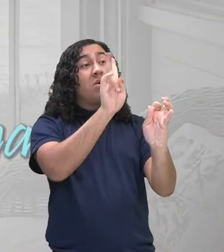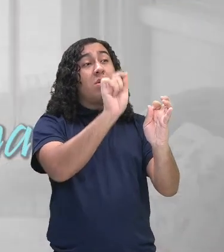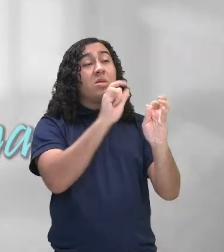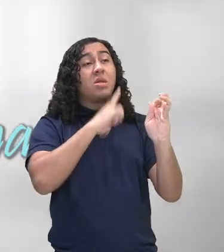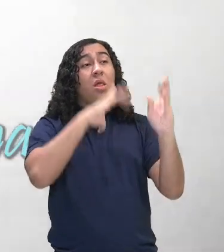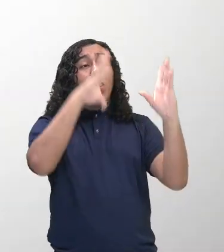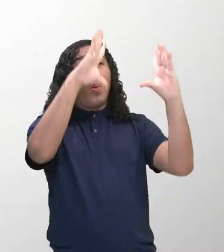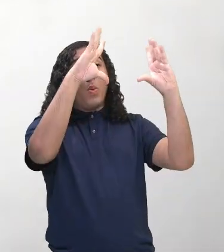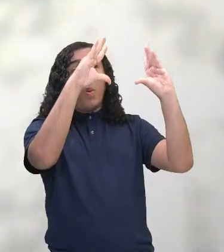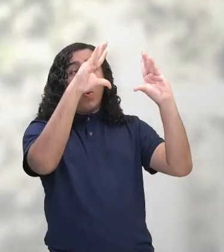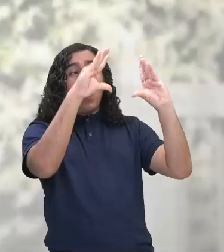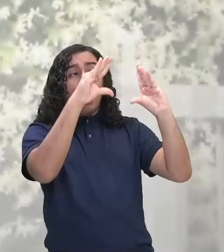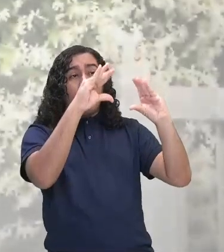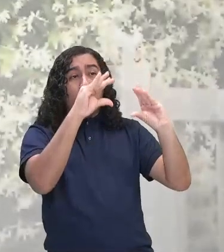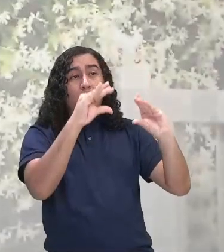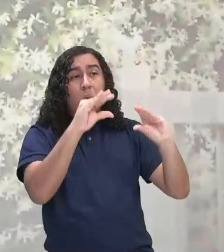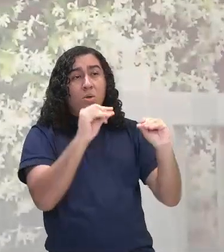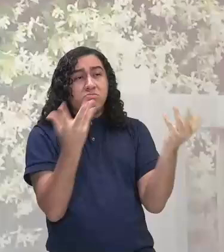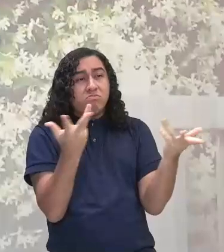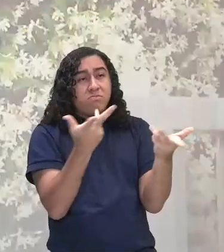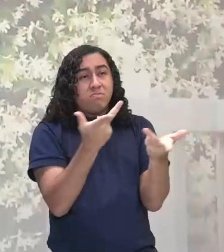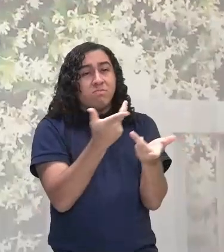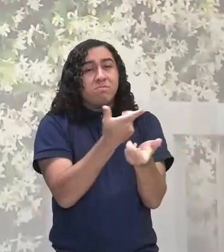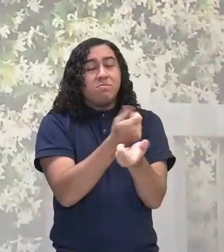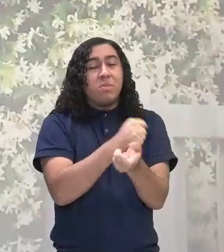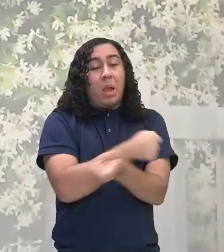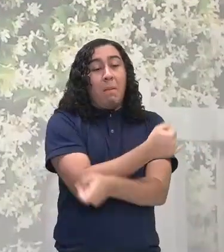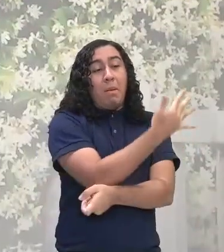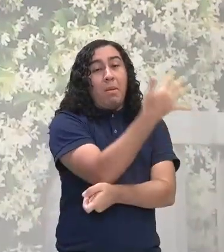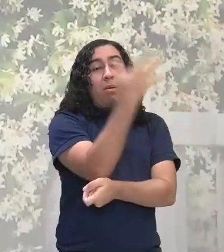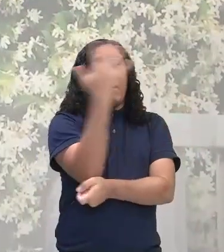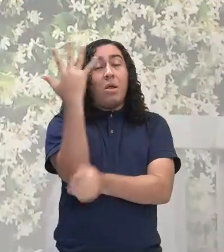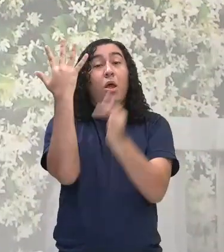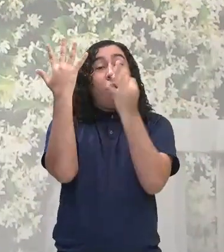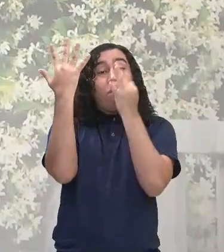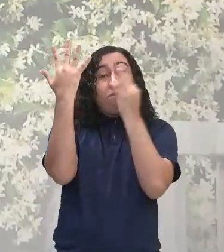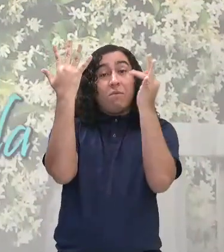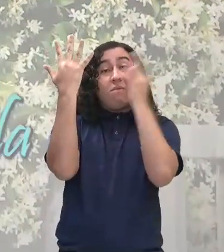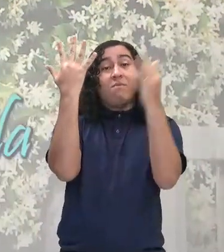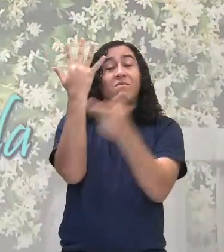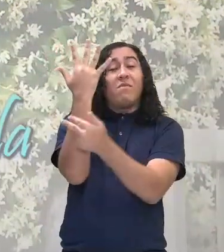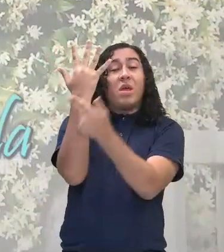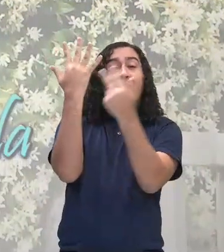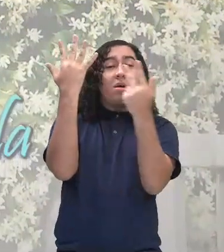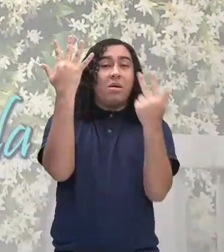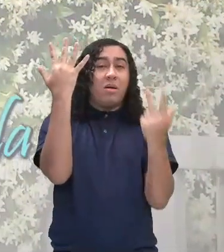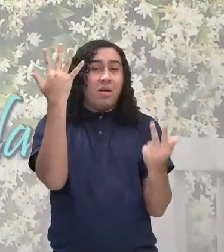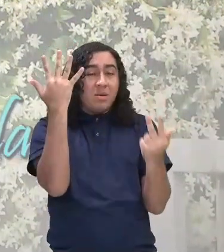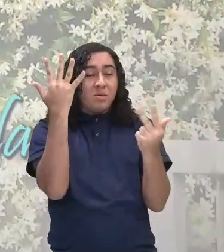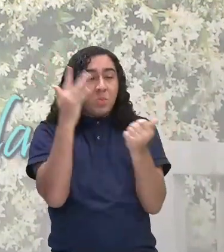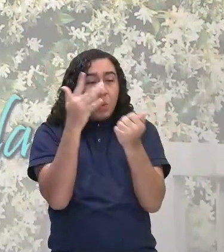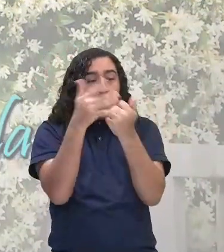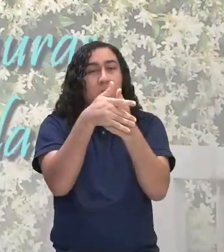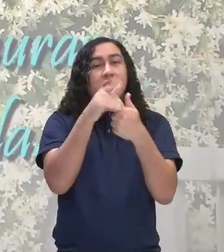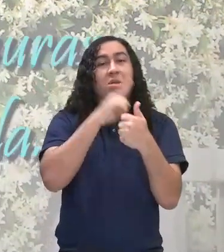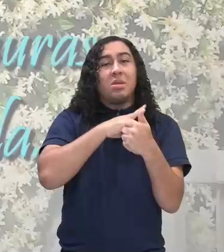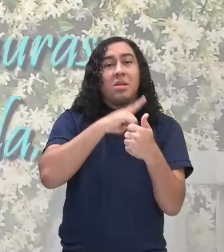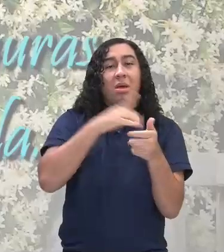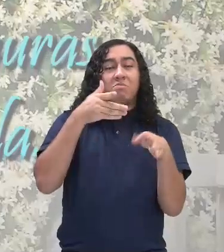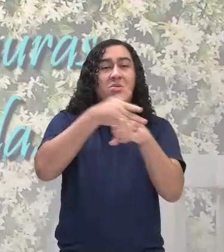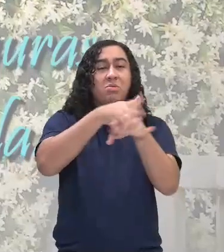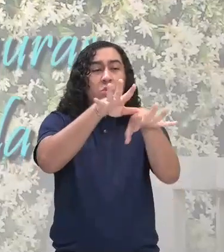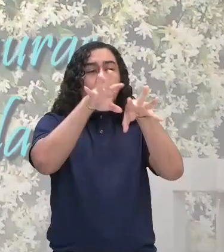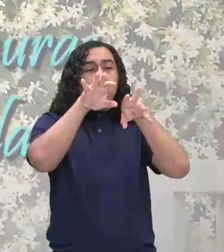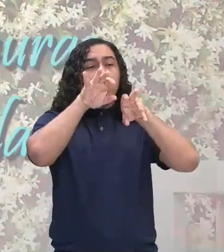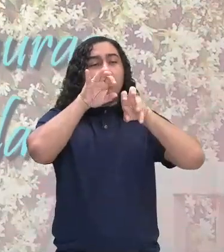plácida e divina. De uns jasmineiros galhos encurvados, indiscretos entravam pela sala, e